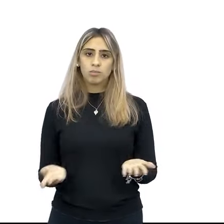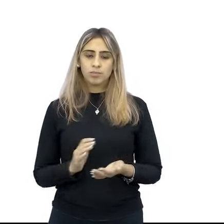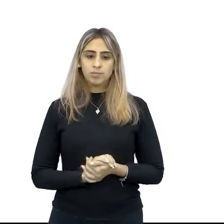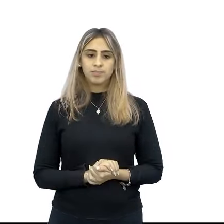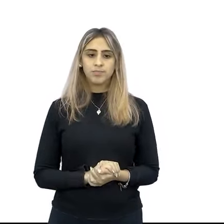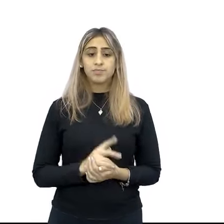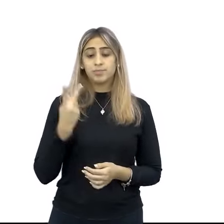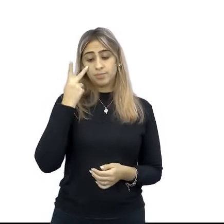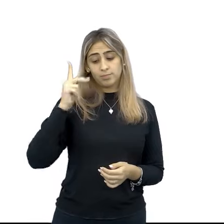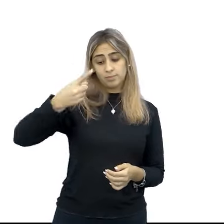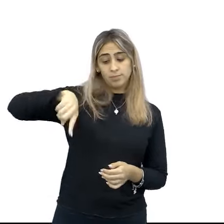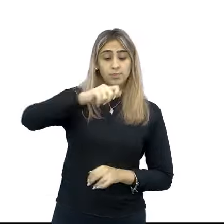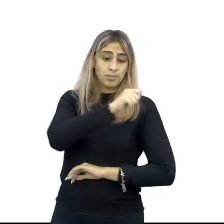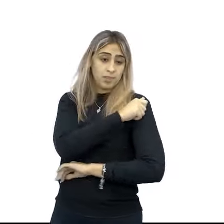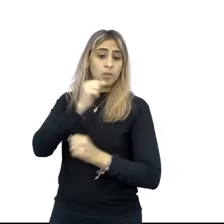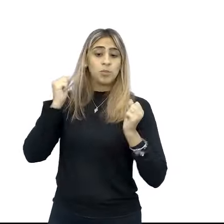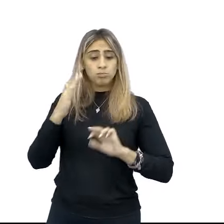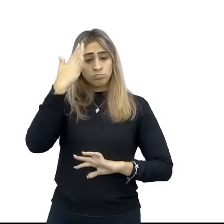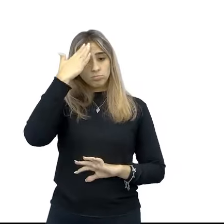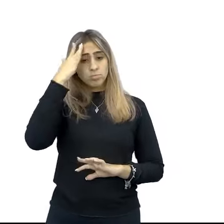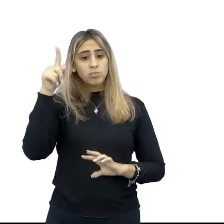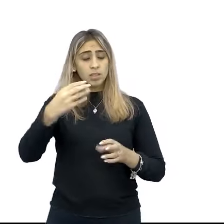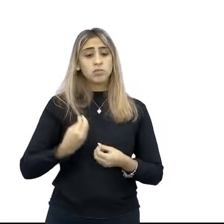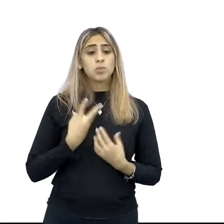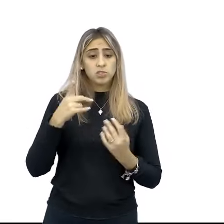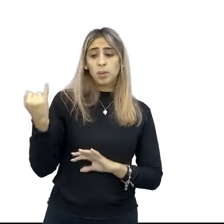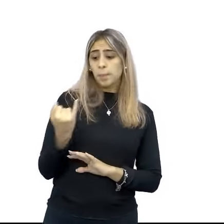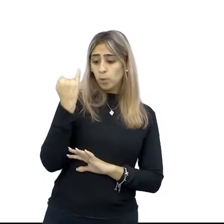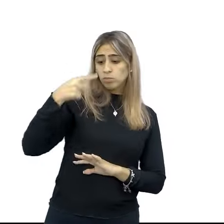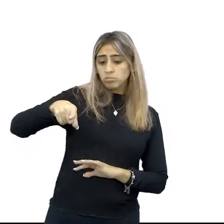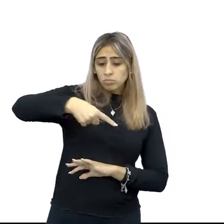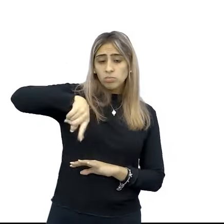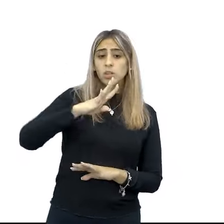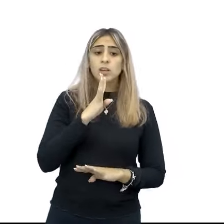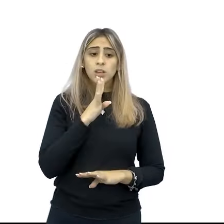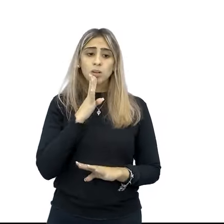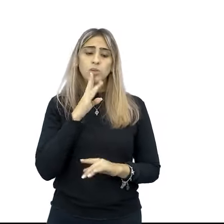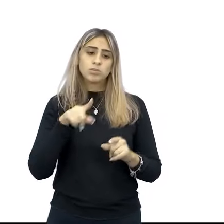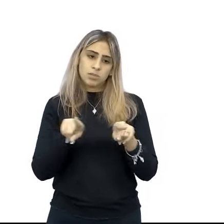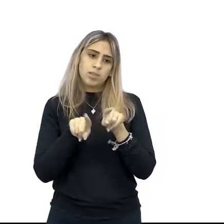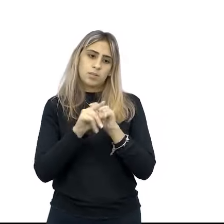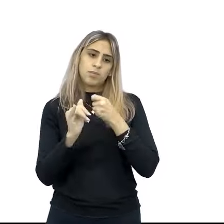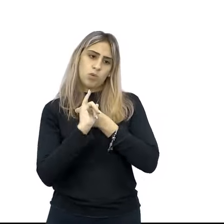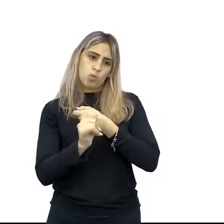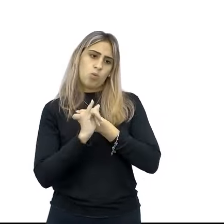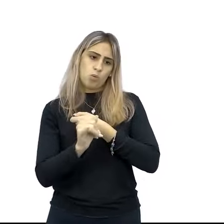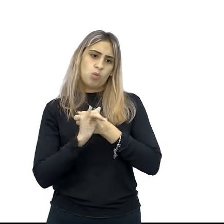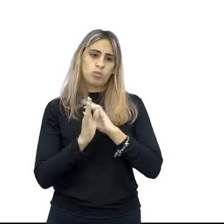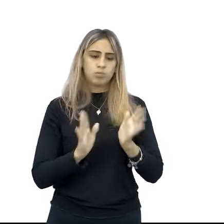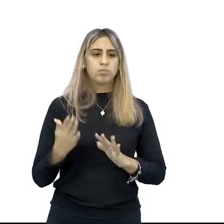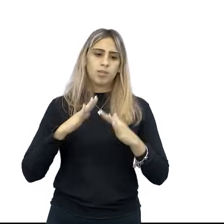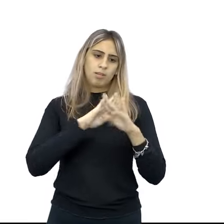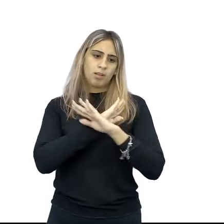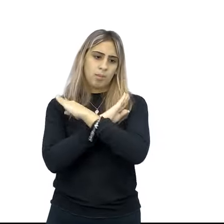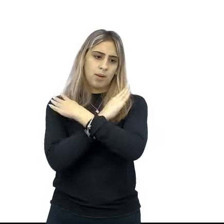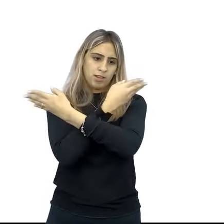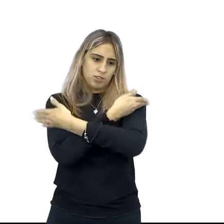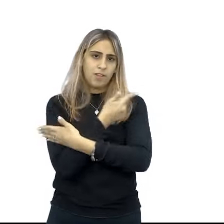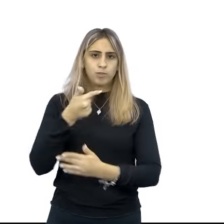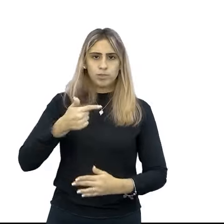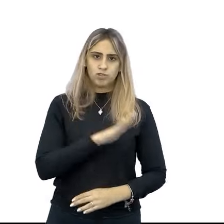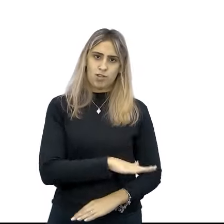Para que os estudantes possam saber essa informação, é importante que eles conheçam também o conto clássico da Branca de Neve e os Sete